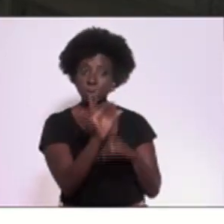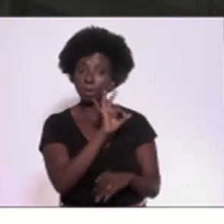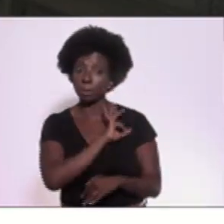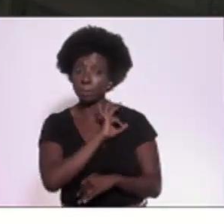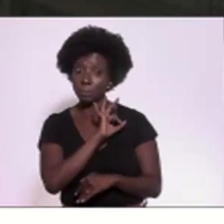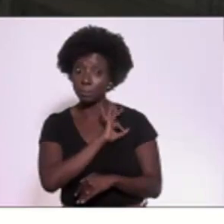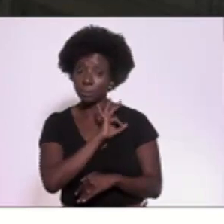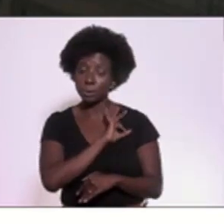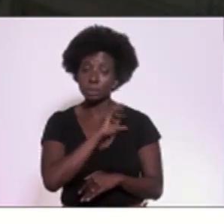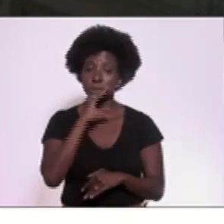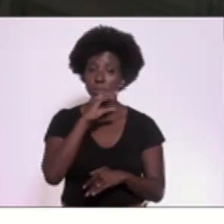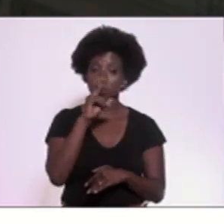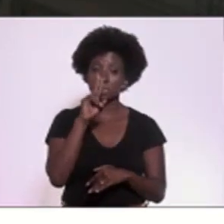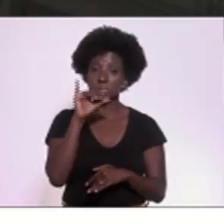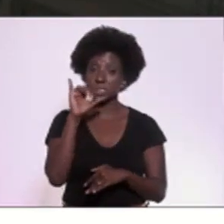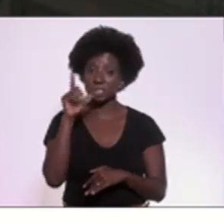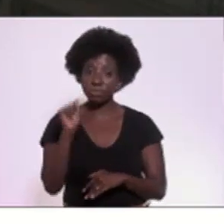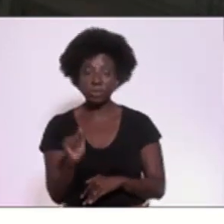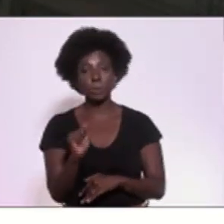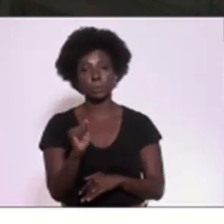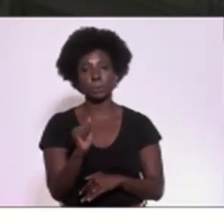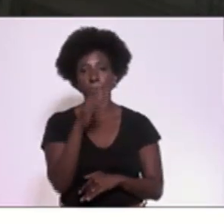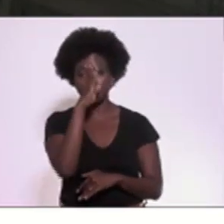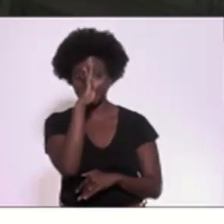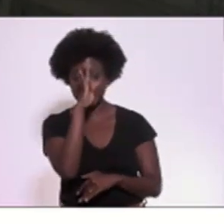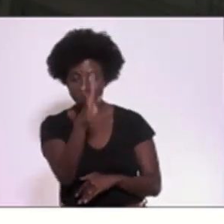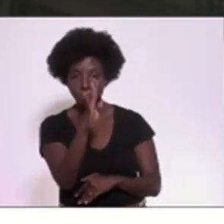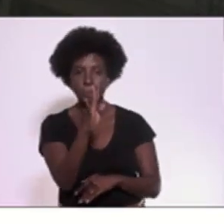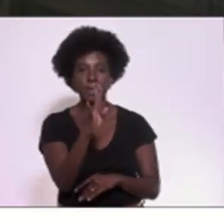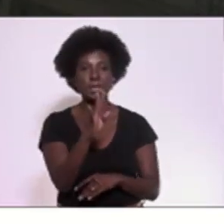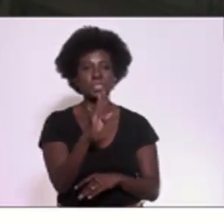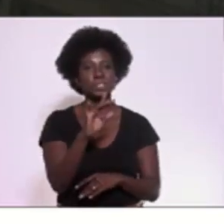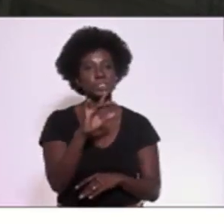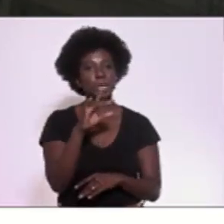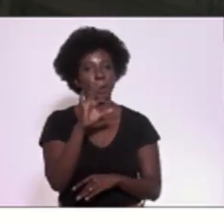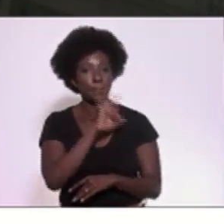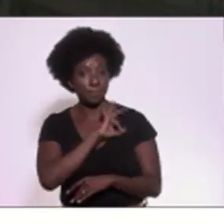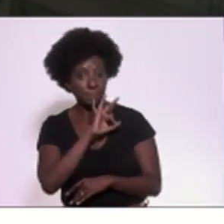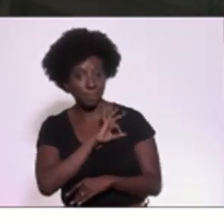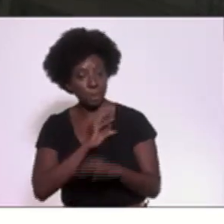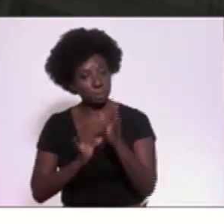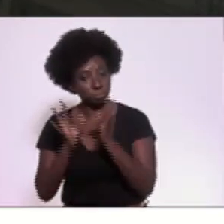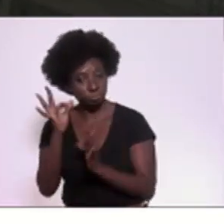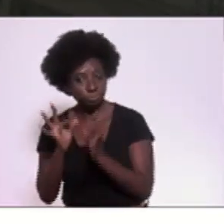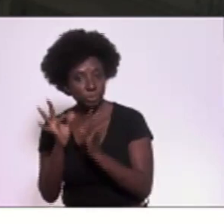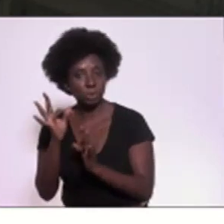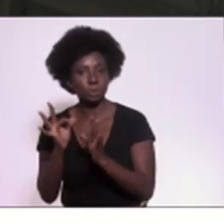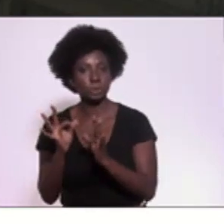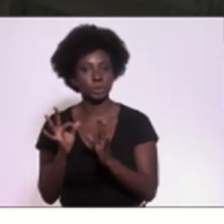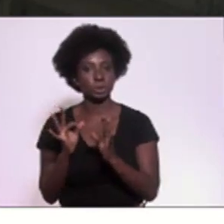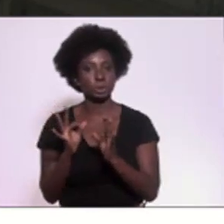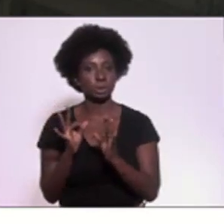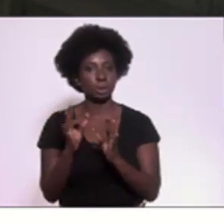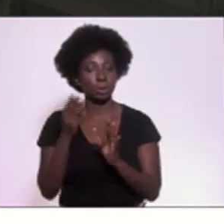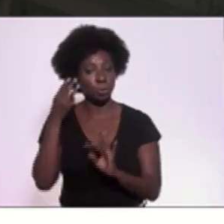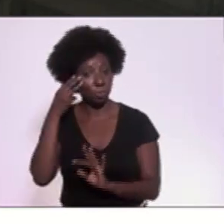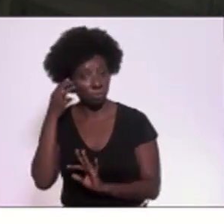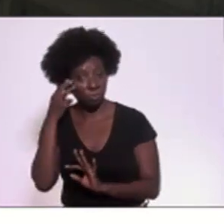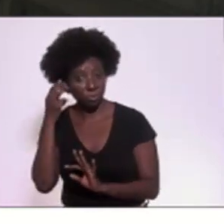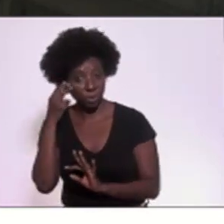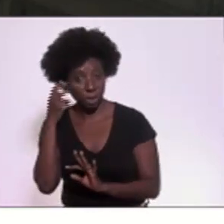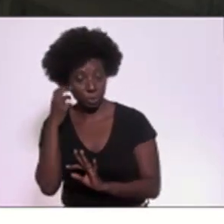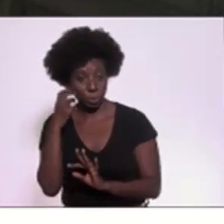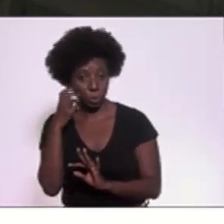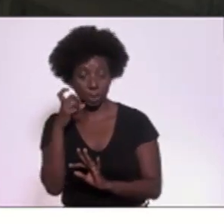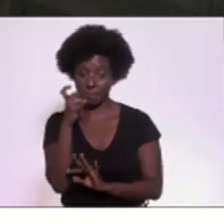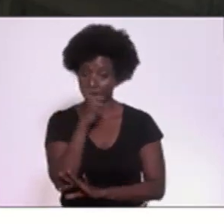Civil, principalmente no que tange à Polícia Técnica. Ou seja, senhor presidente, esse governador do Estado, além de